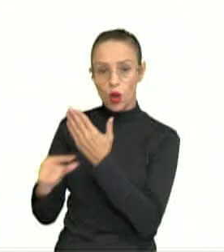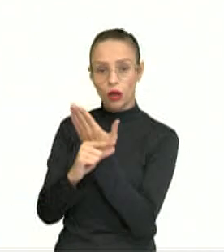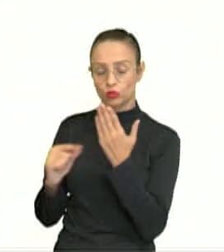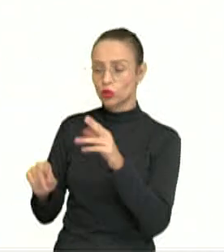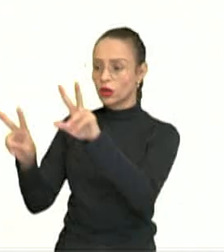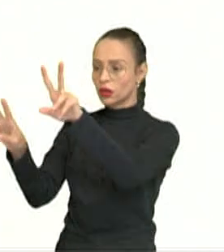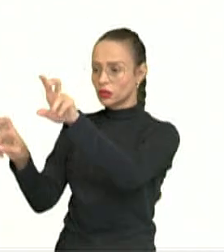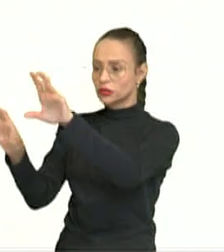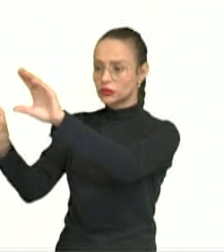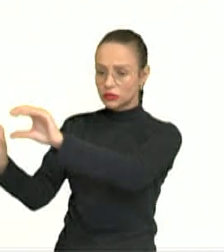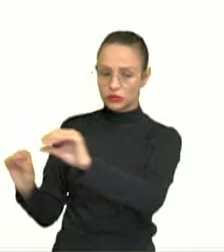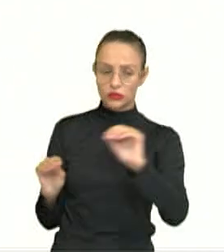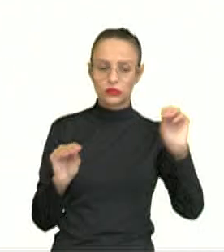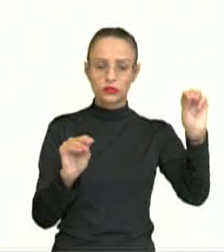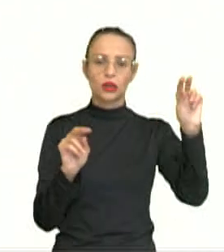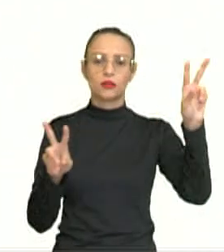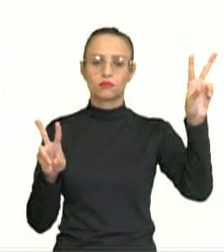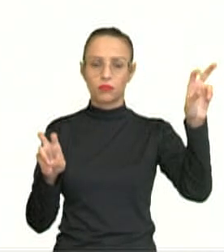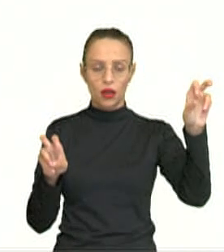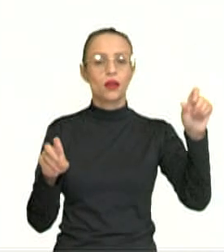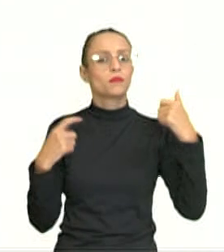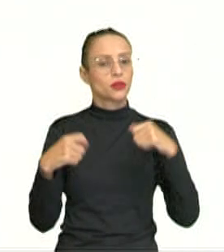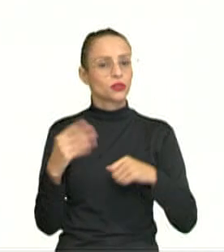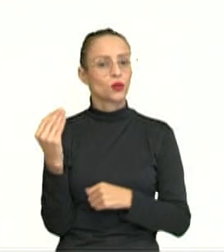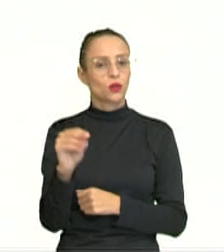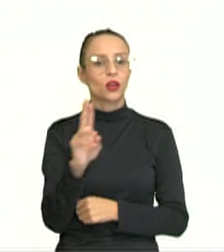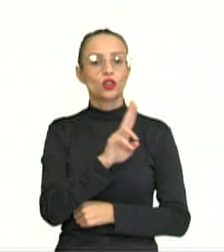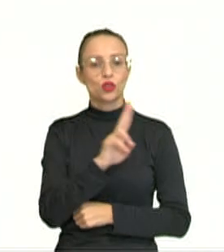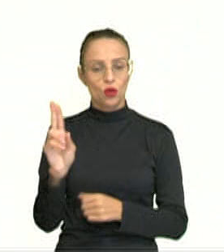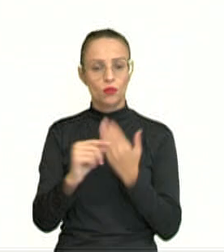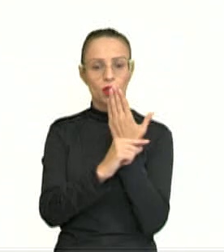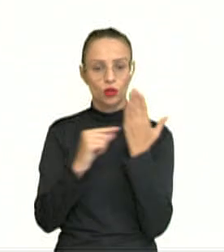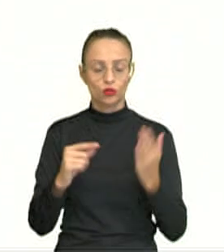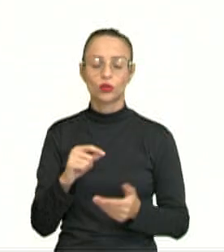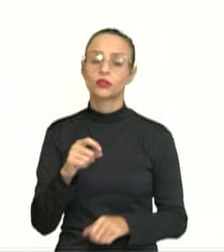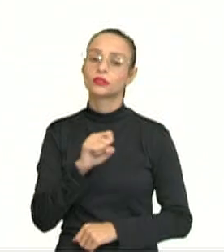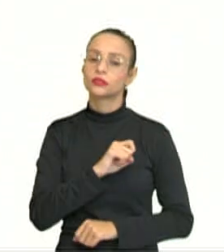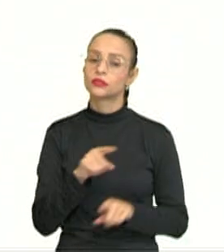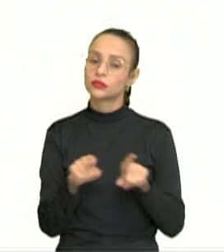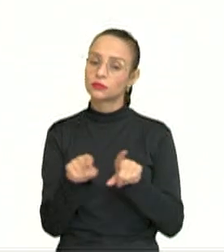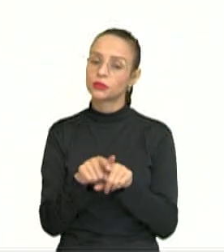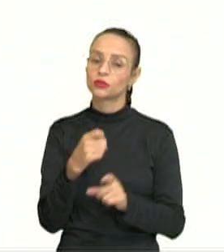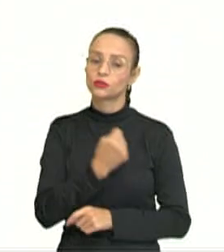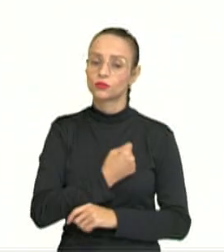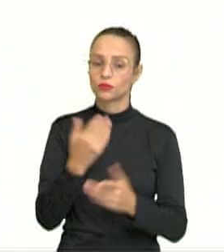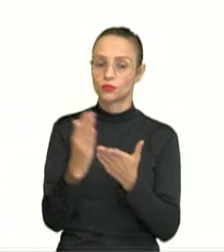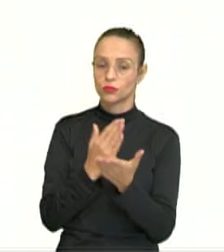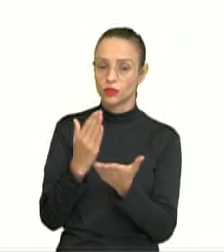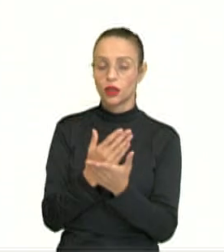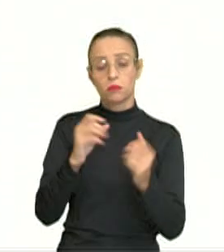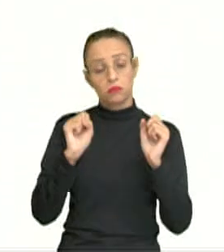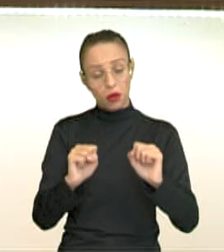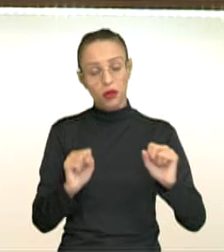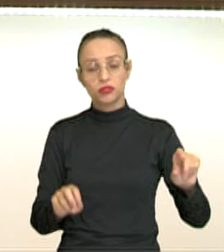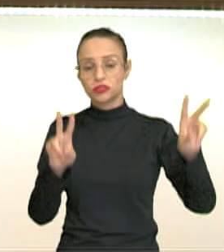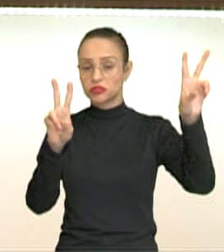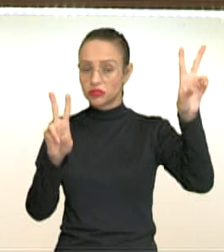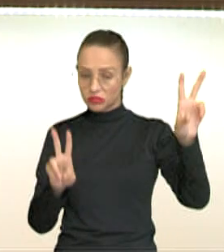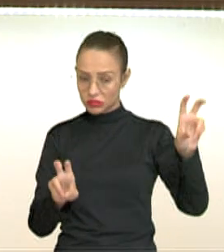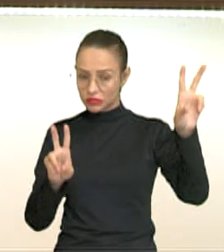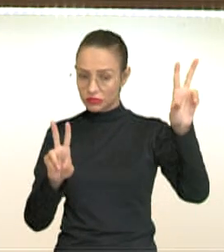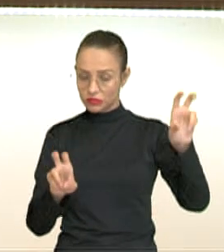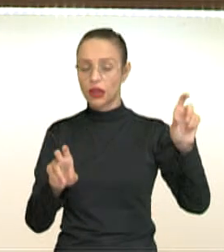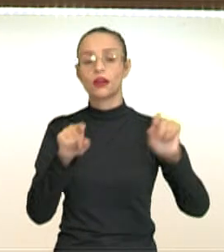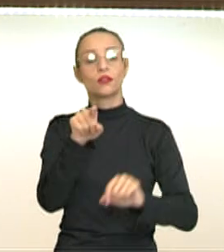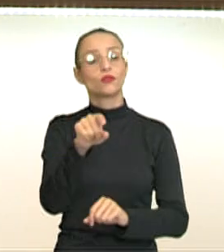com referência no texto, autor e página. Você também pode citar diretamente algo que algum autor falou